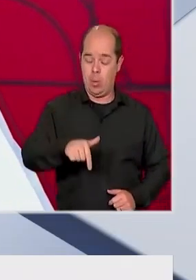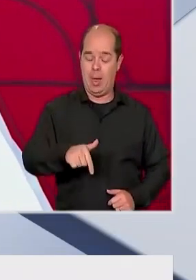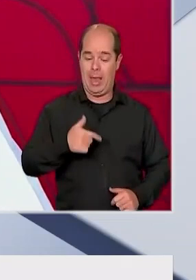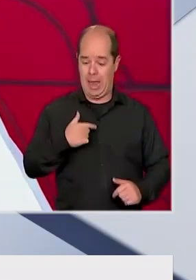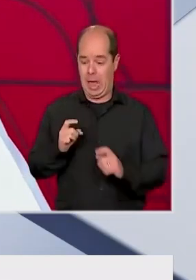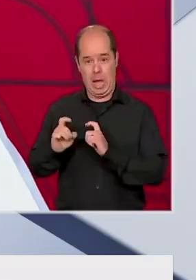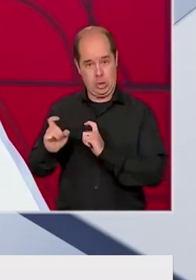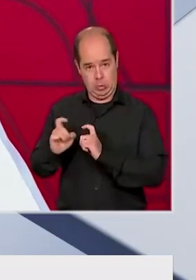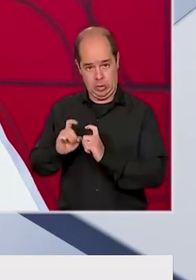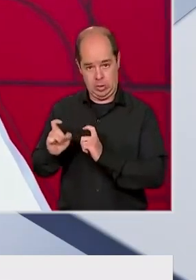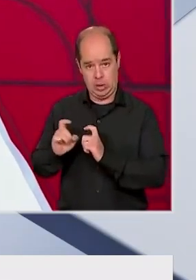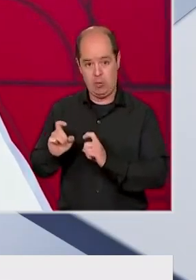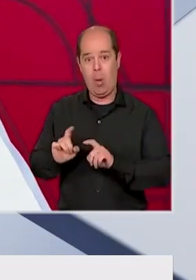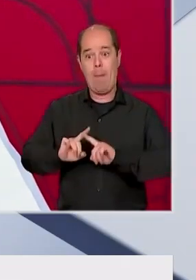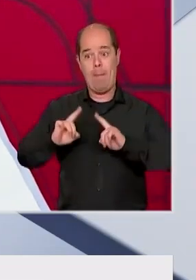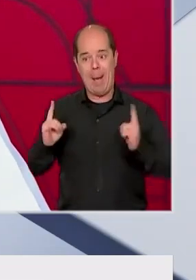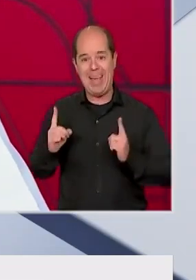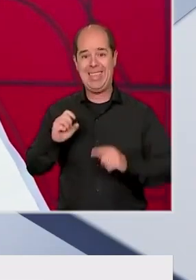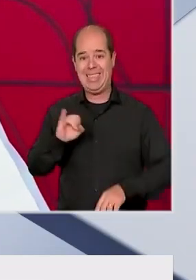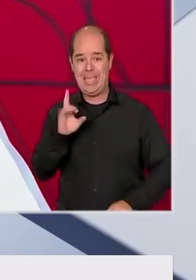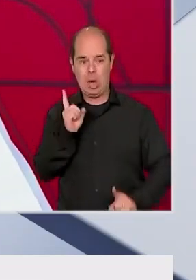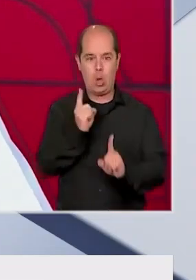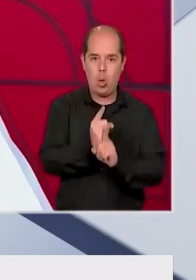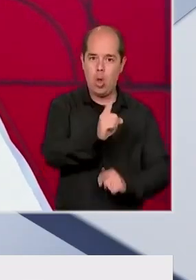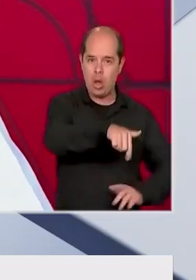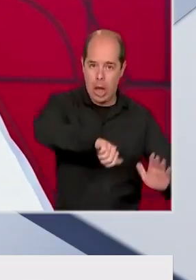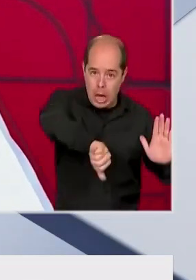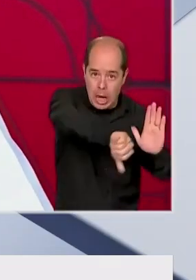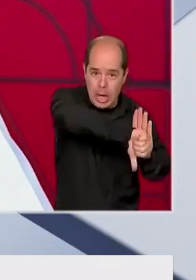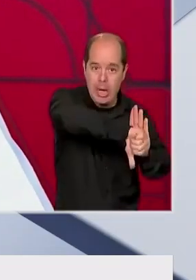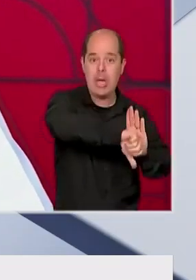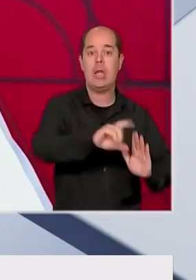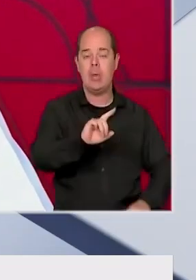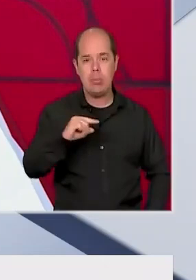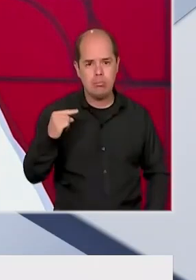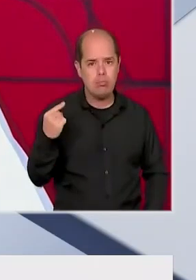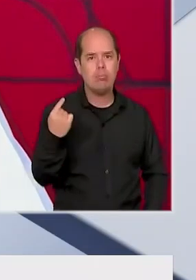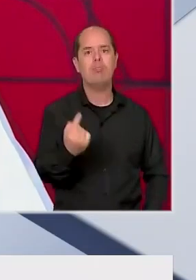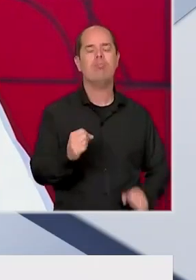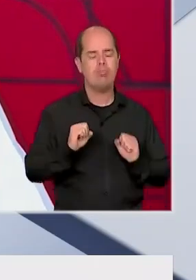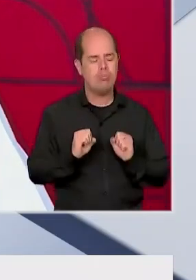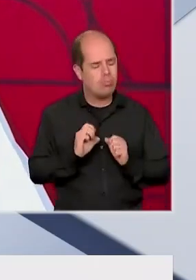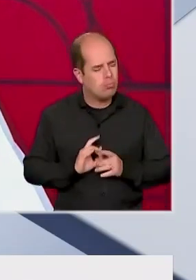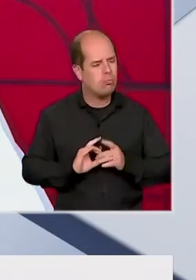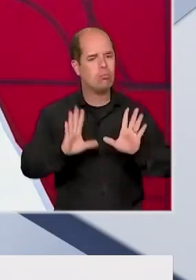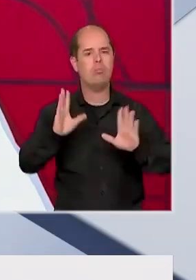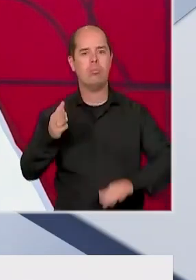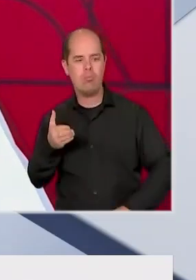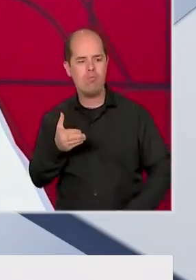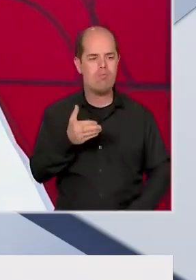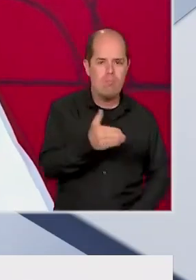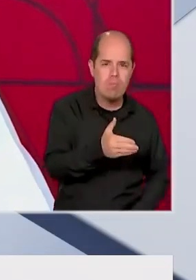absurdo no Brasil pô qualquer narcotráfico olha no Rio de Janeiro dois caras saem pela porta da cadeia Que